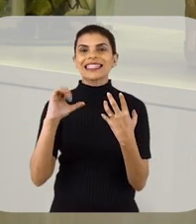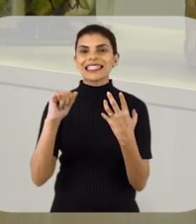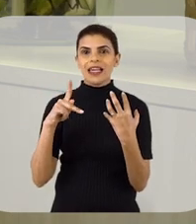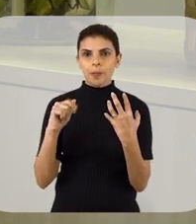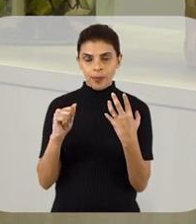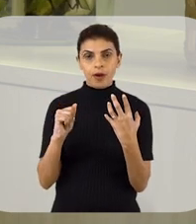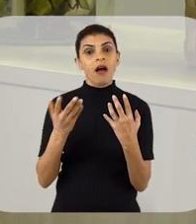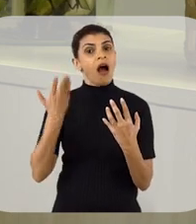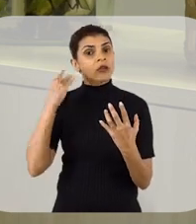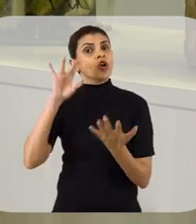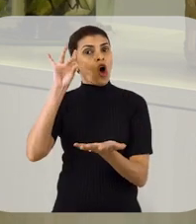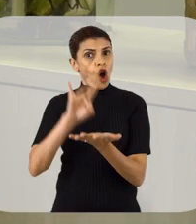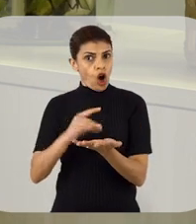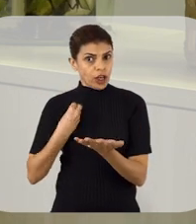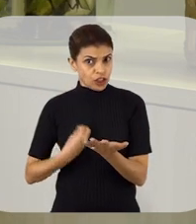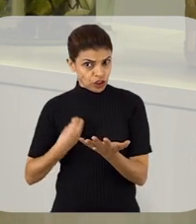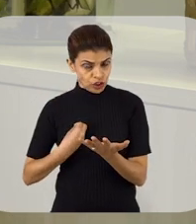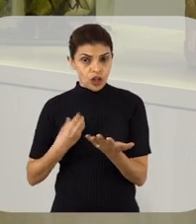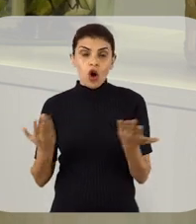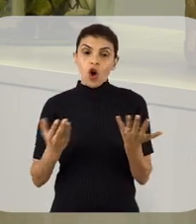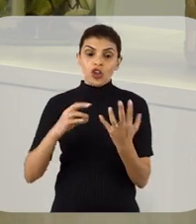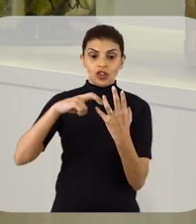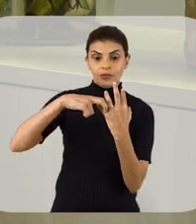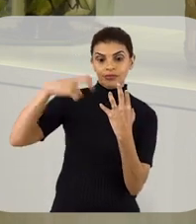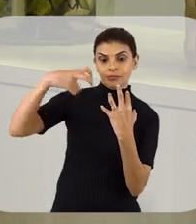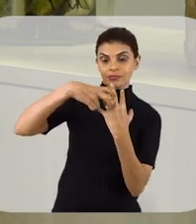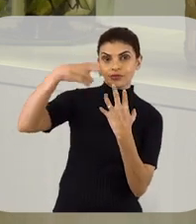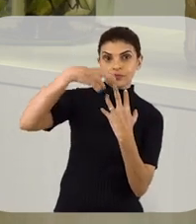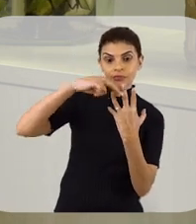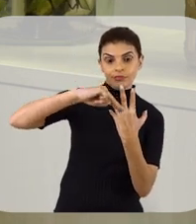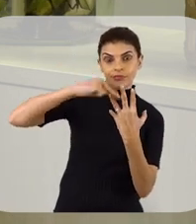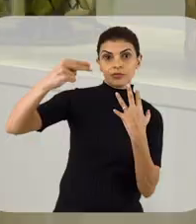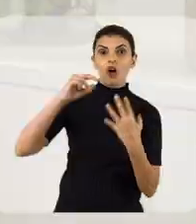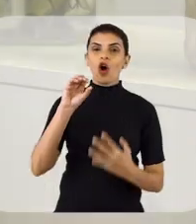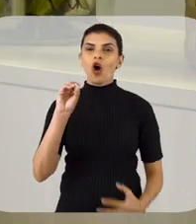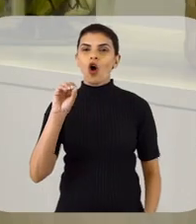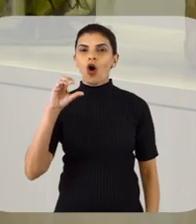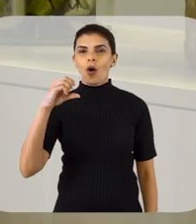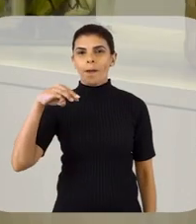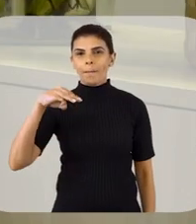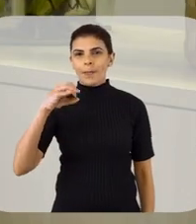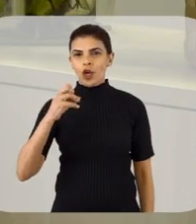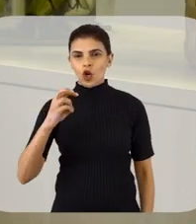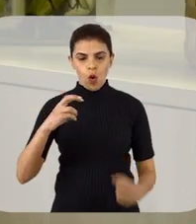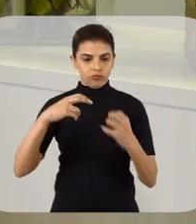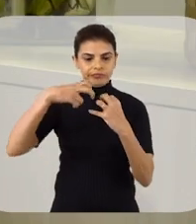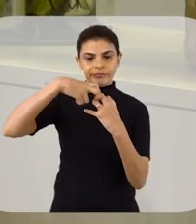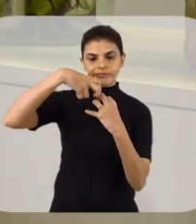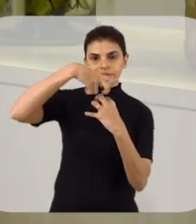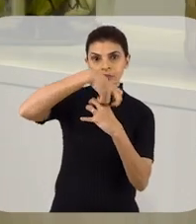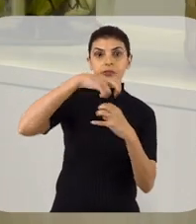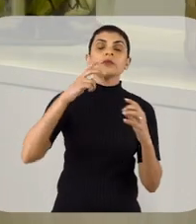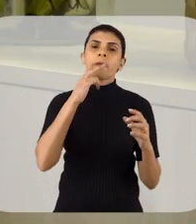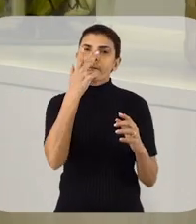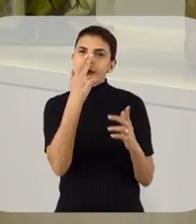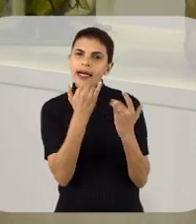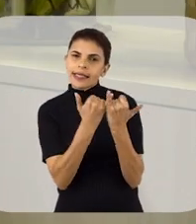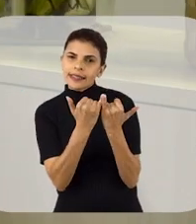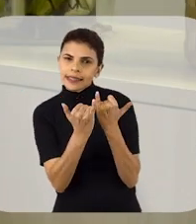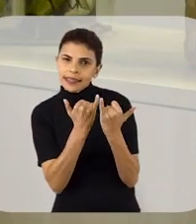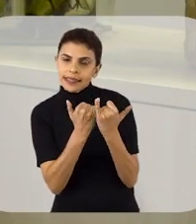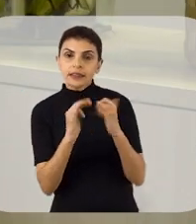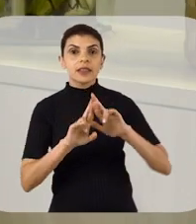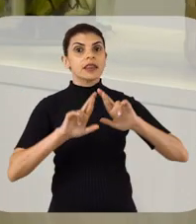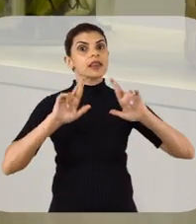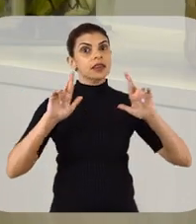tinha a cepa original, hoje a gente tem a cepa original mais a cepa Ômicron. Na realidade, são vacinas bastante parecidas.